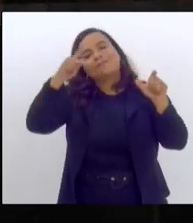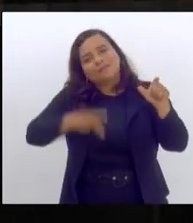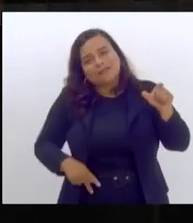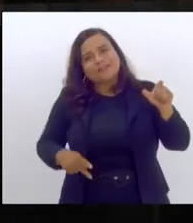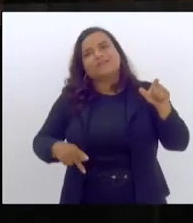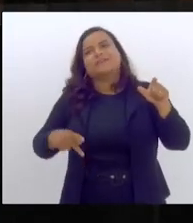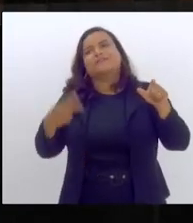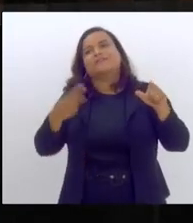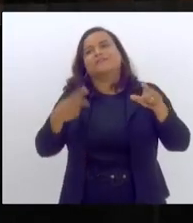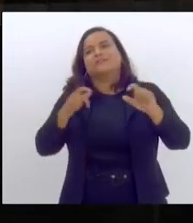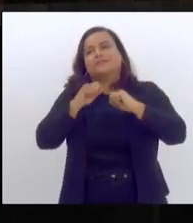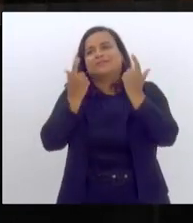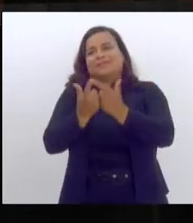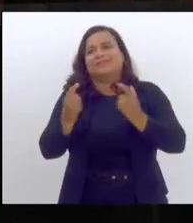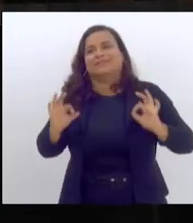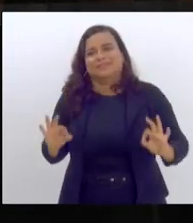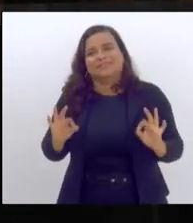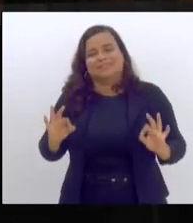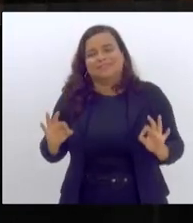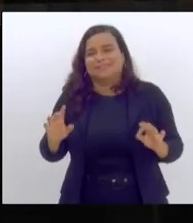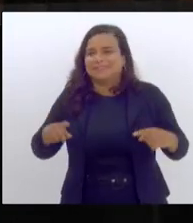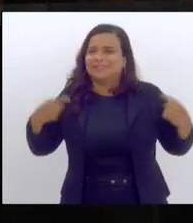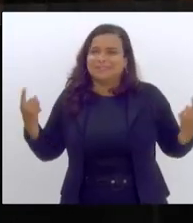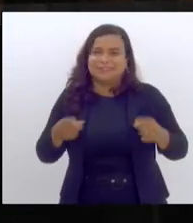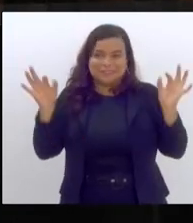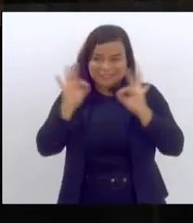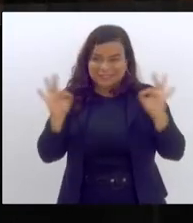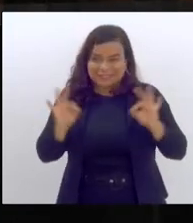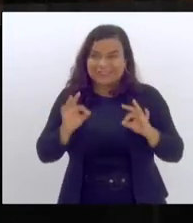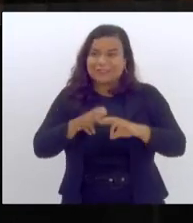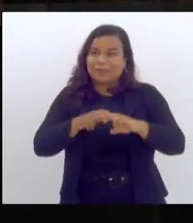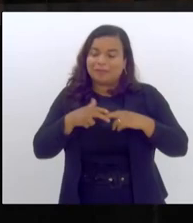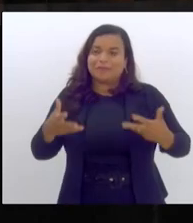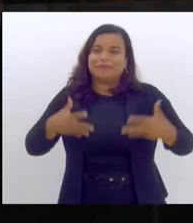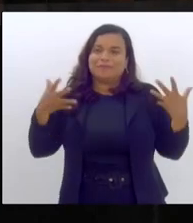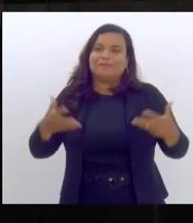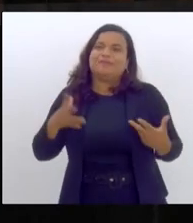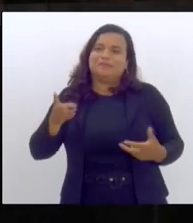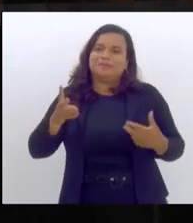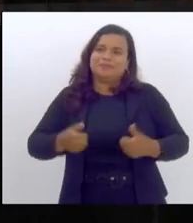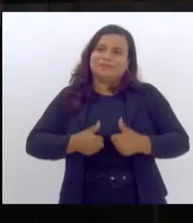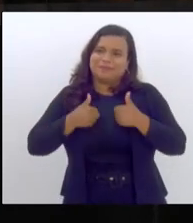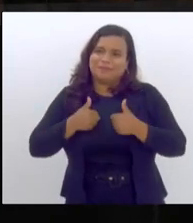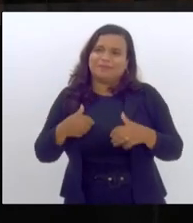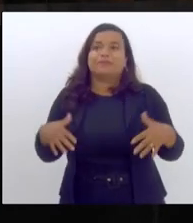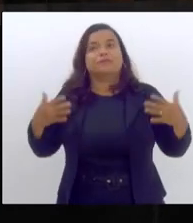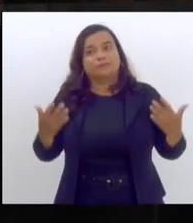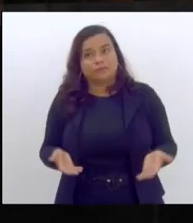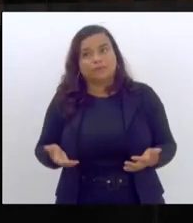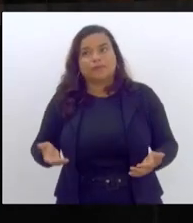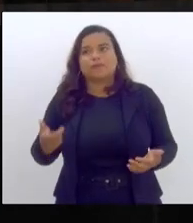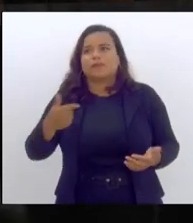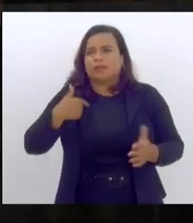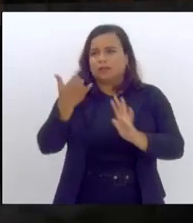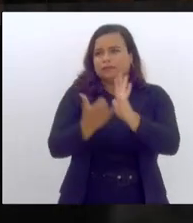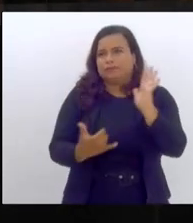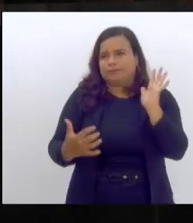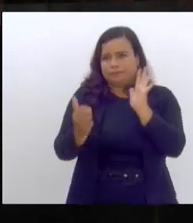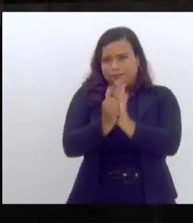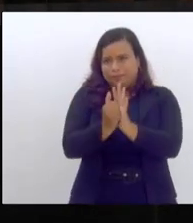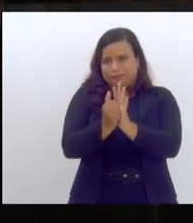casa, tia Ju. Isso, para nós, é sempre um motivo de orgulho. Bem, eu me inscrevi aqui